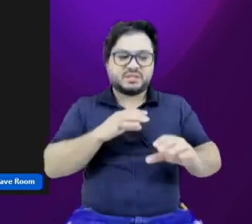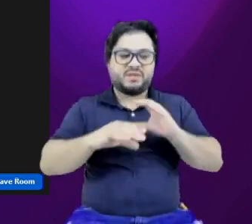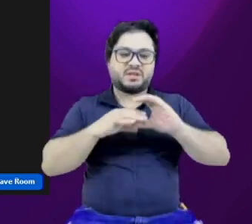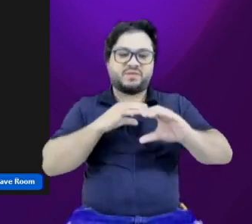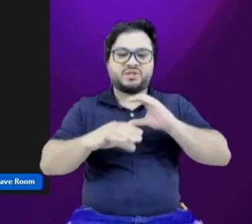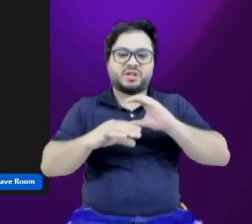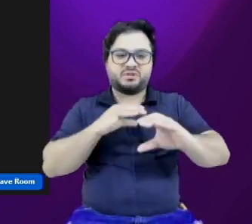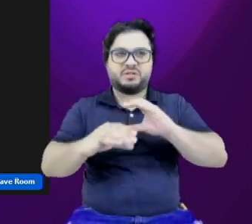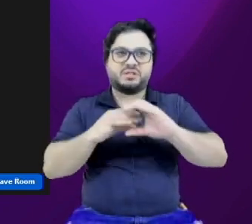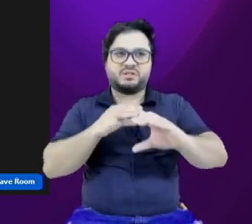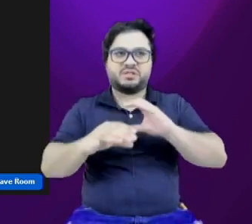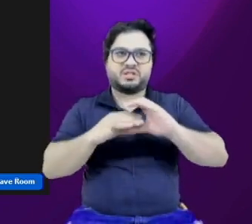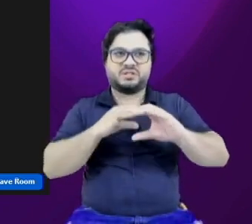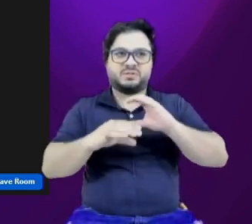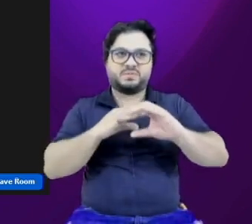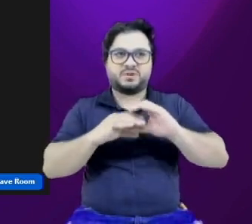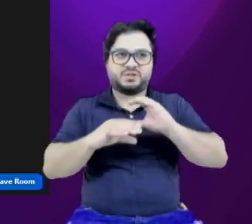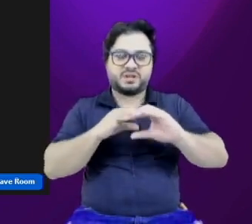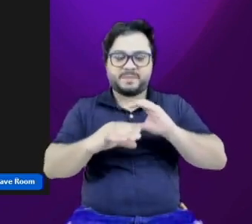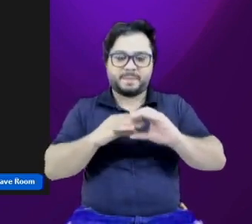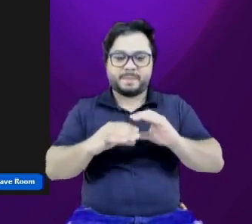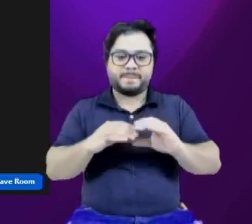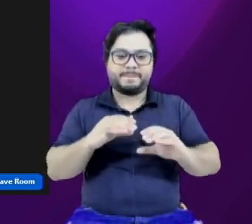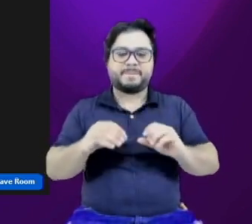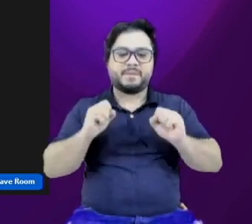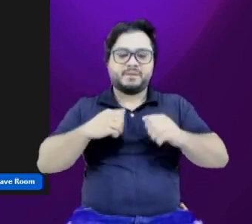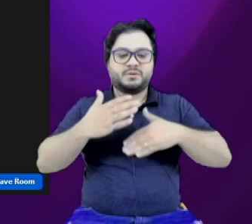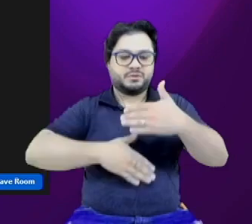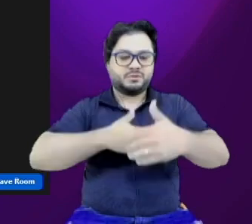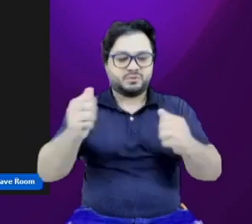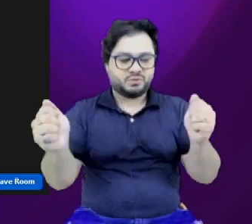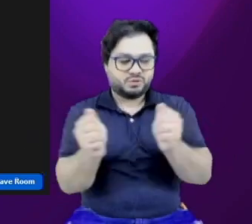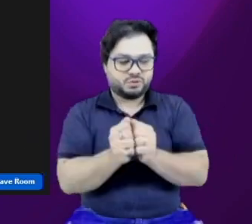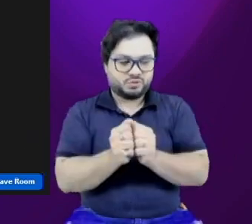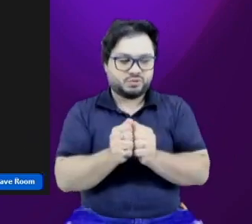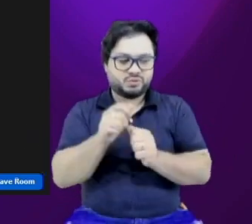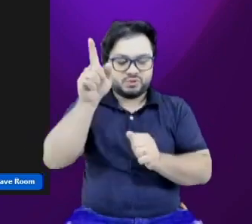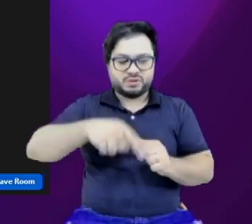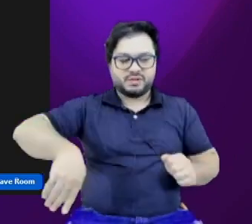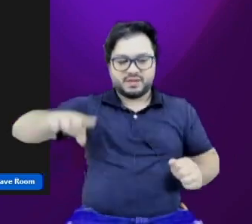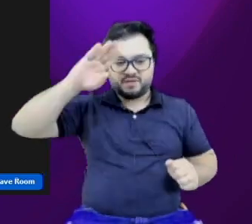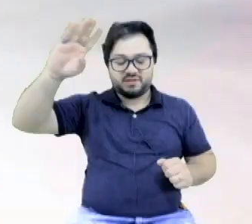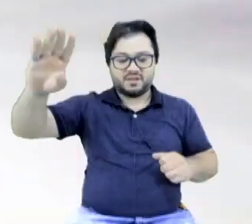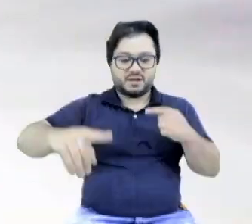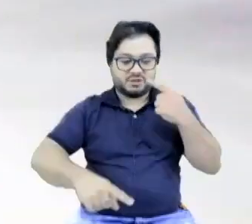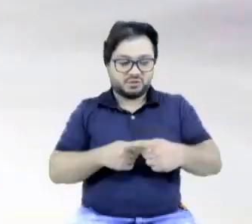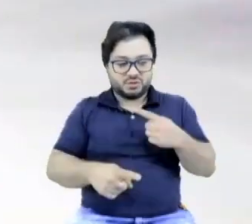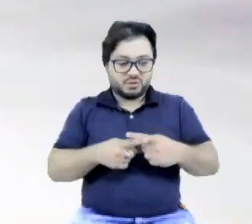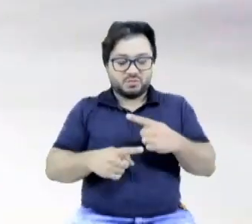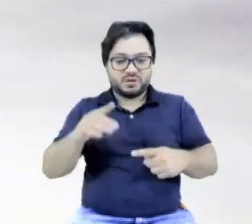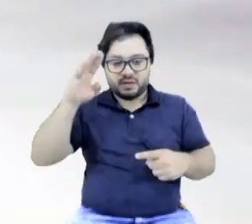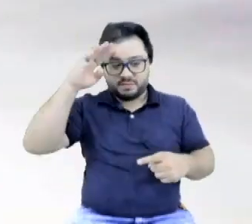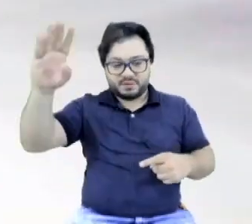e a gente pode já começar a construir juntos, e aí é fantástico, porque principalmente